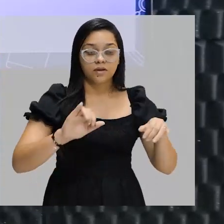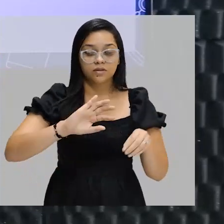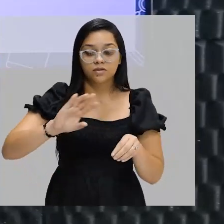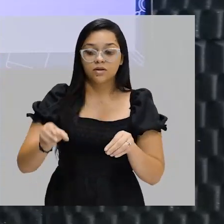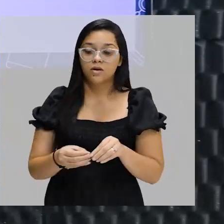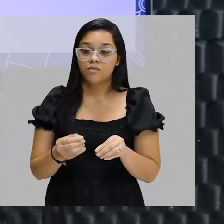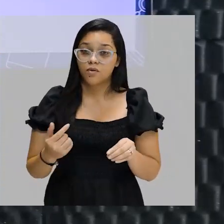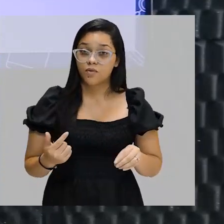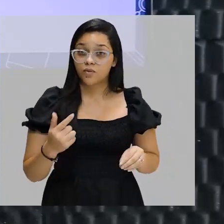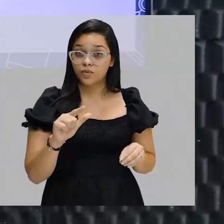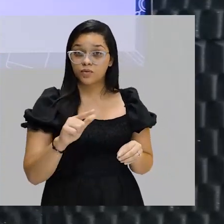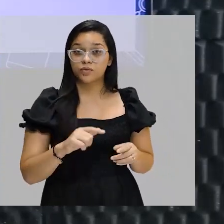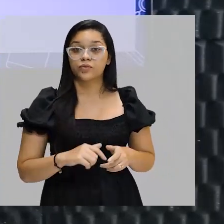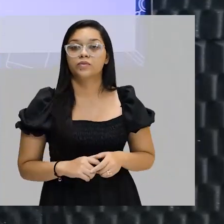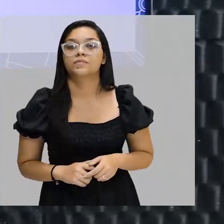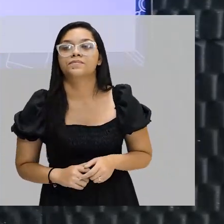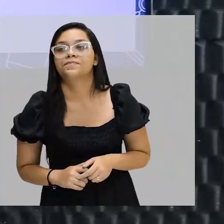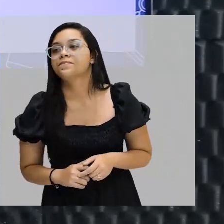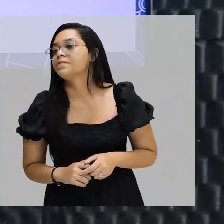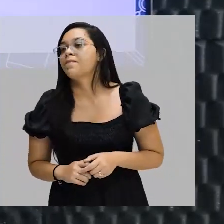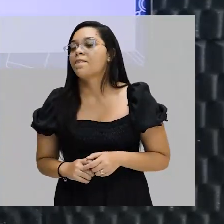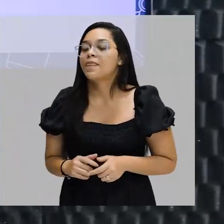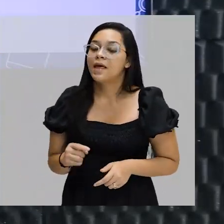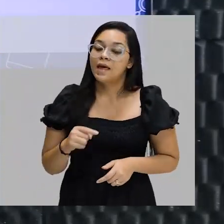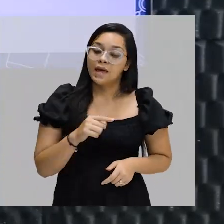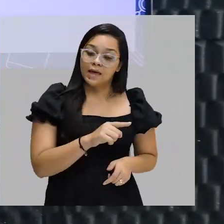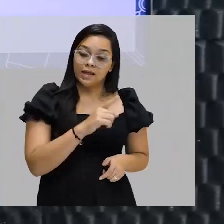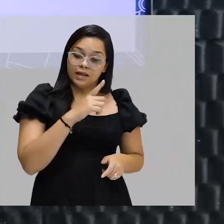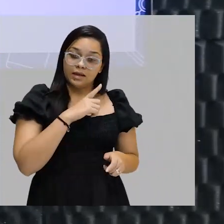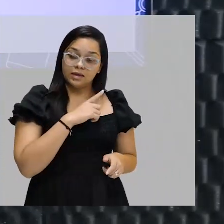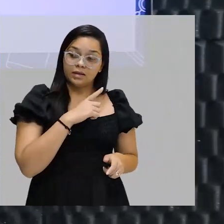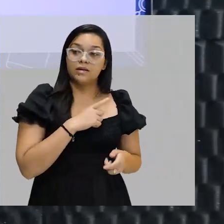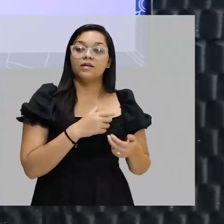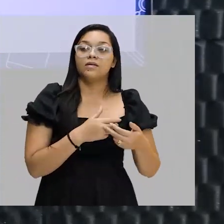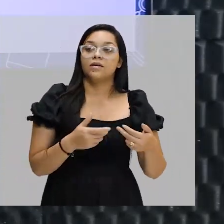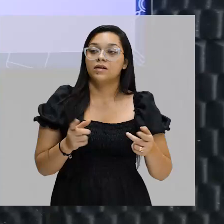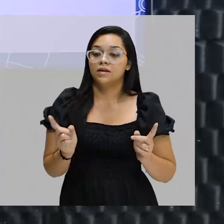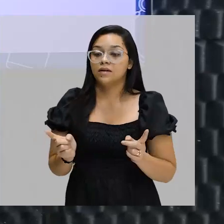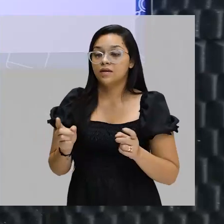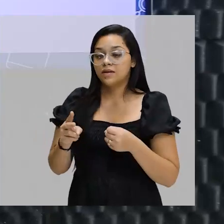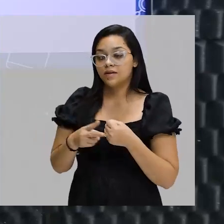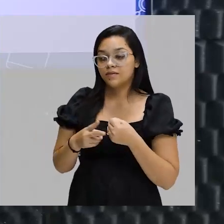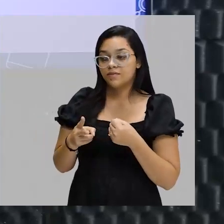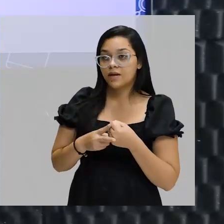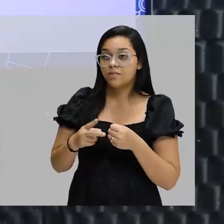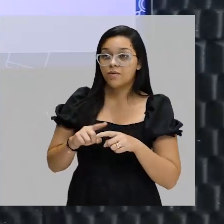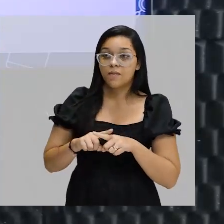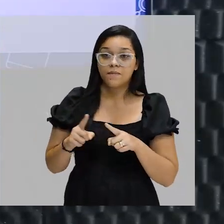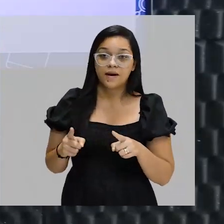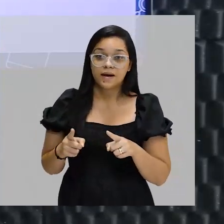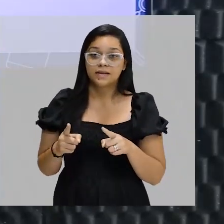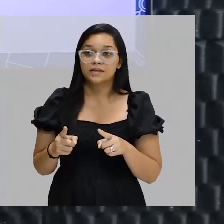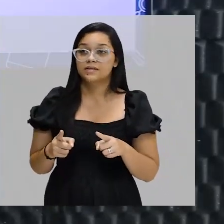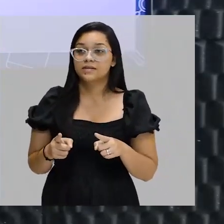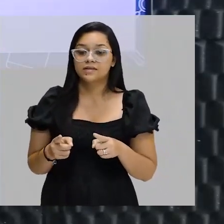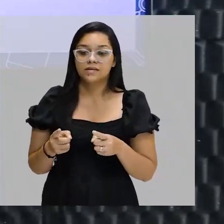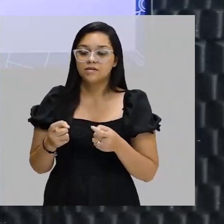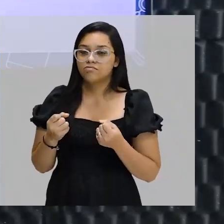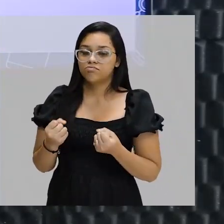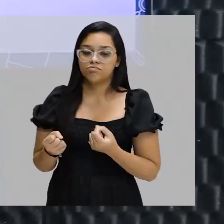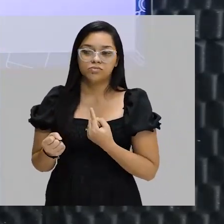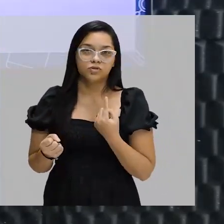uma outra sentença. Ela possui sujeito e verbo, mas ela não se